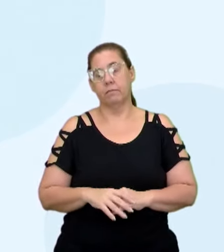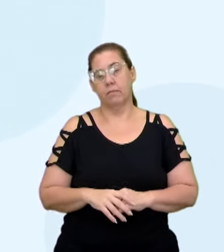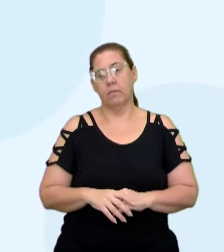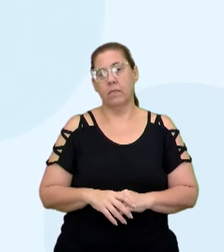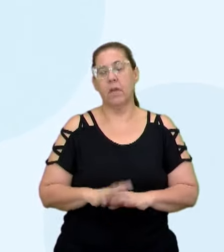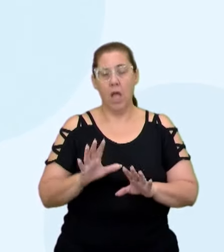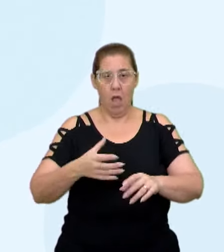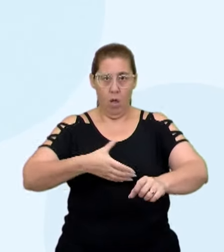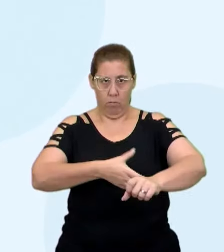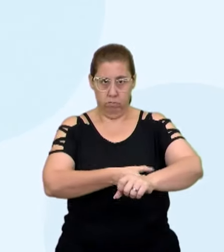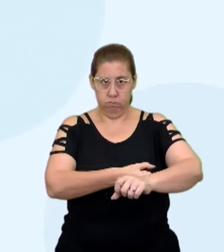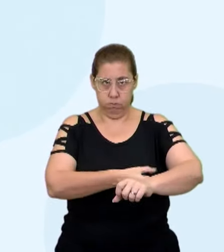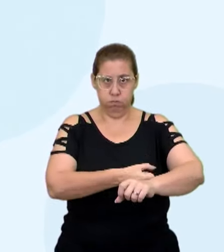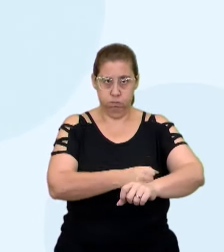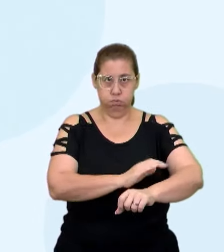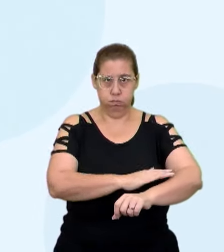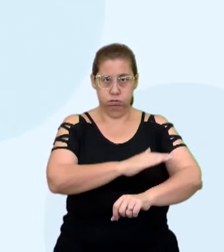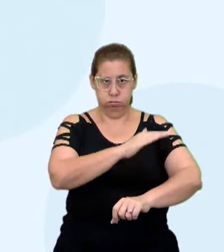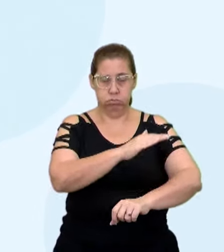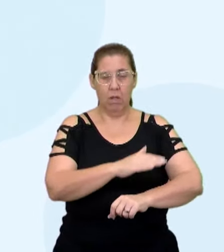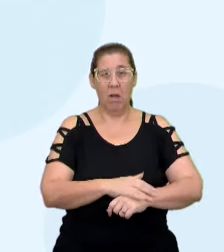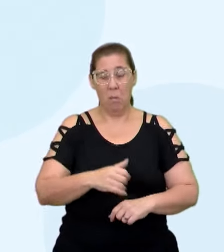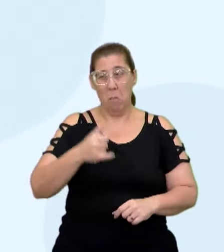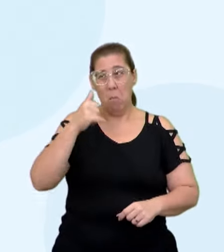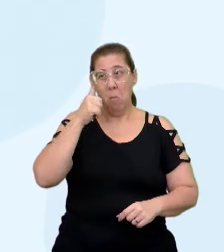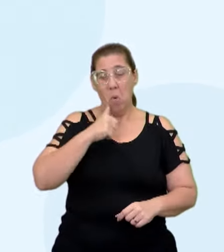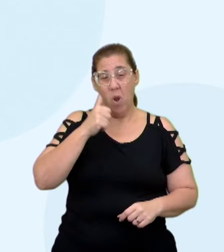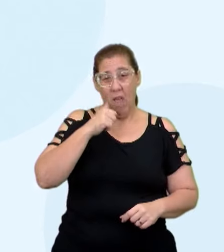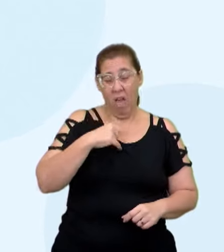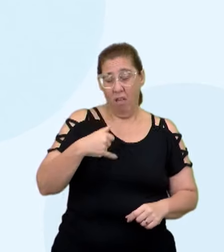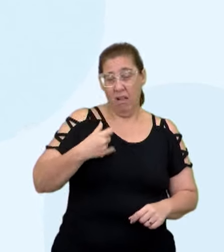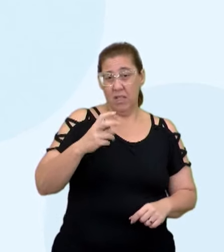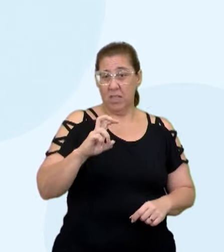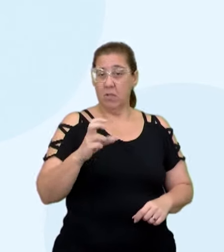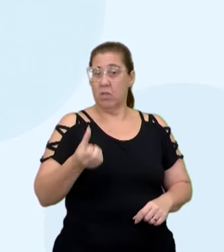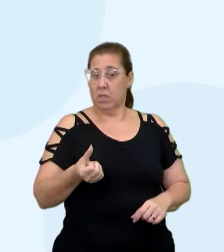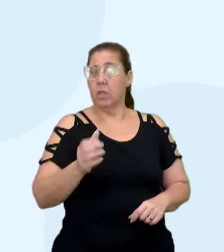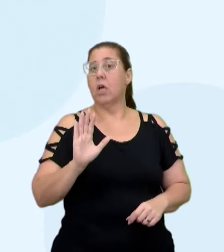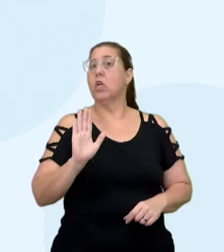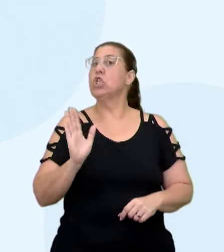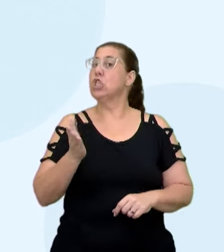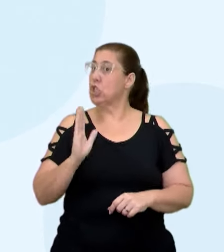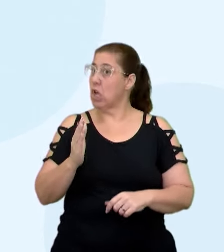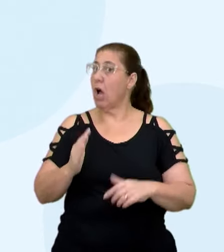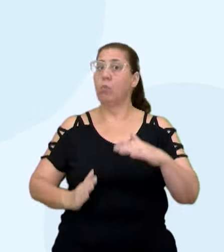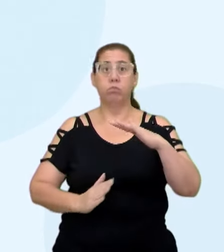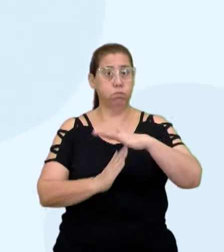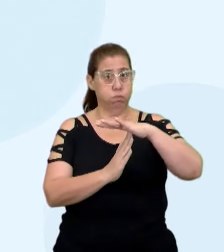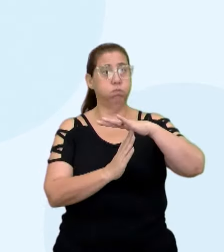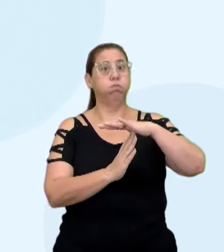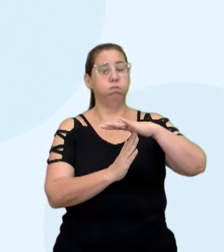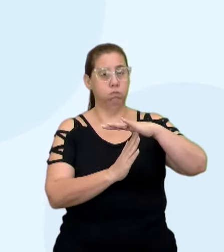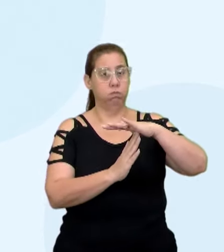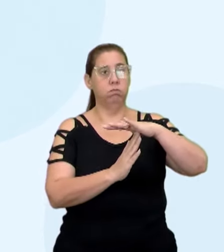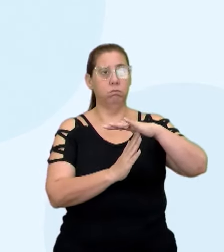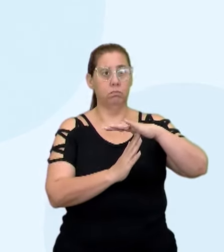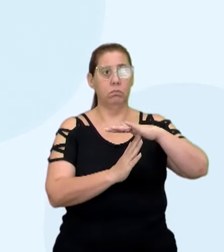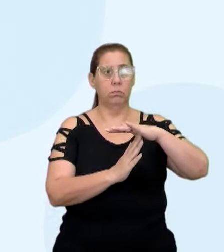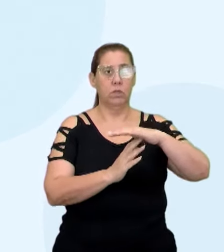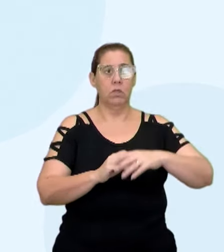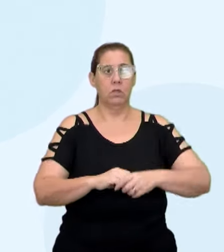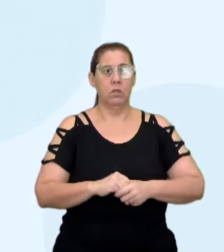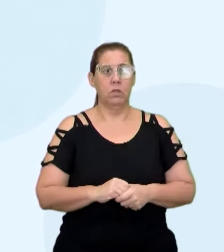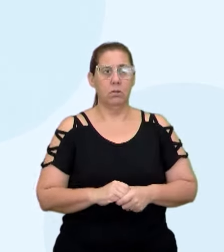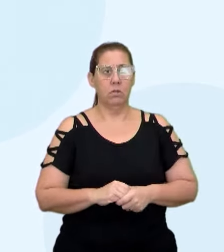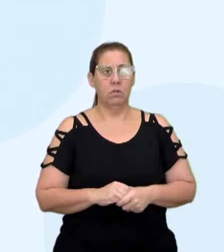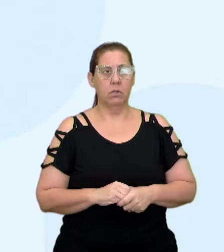Essa pressão, para uma mulher de 56 anos, ela já tá meio alta. Um pouquinho acima, né? Exato, né? Então, essa